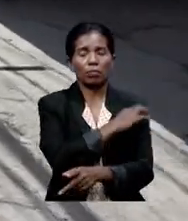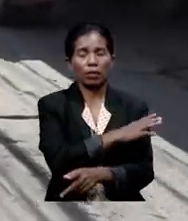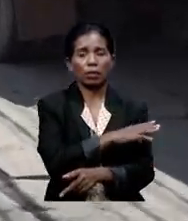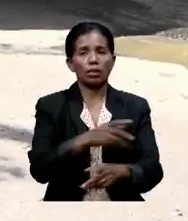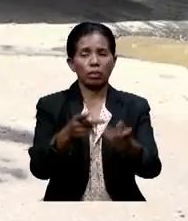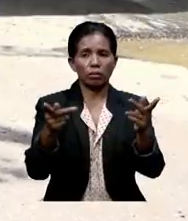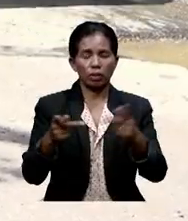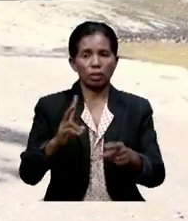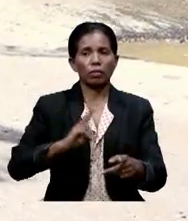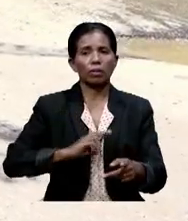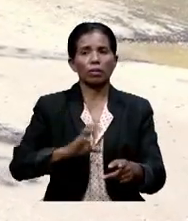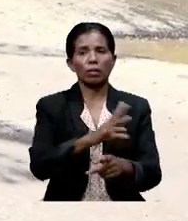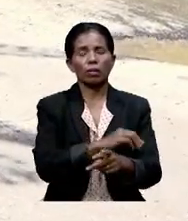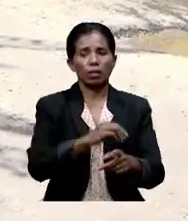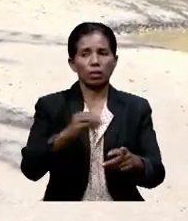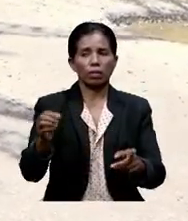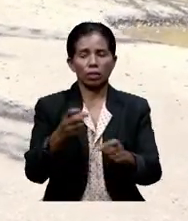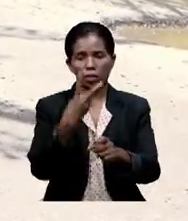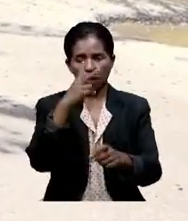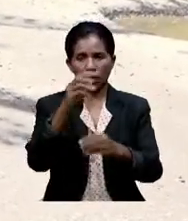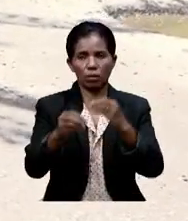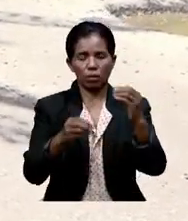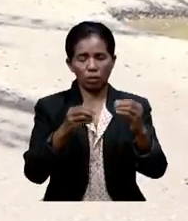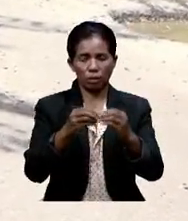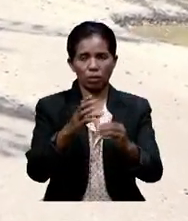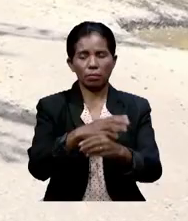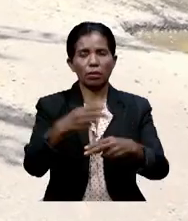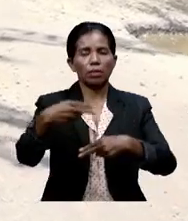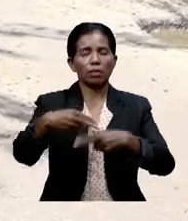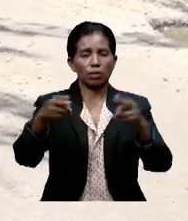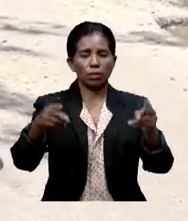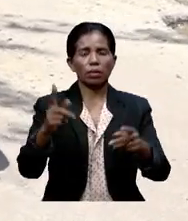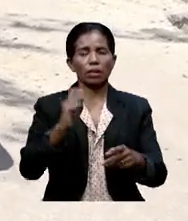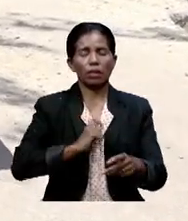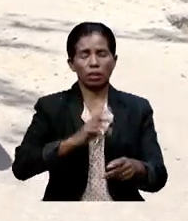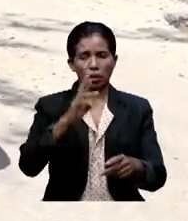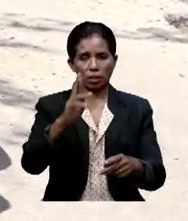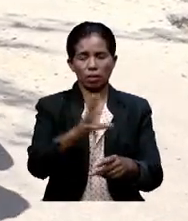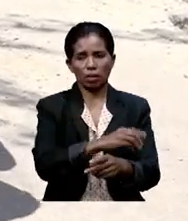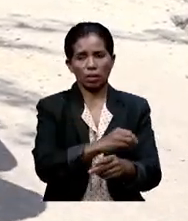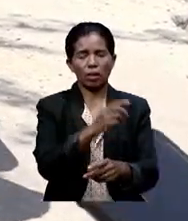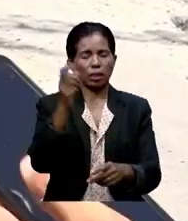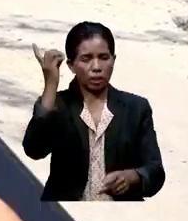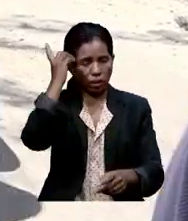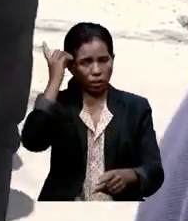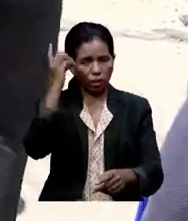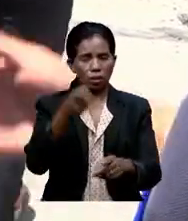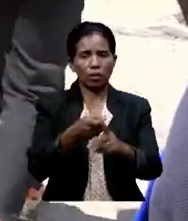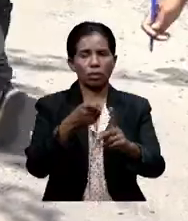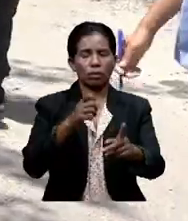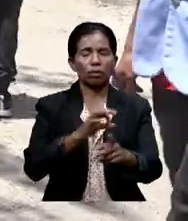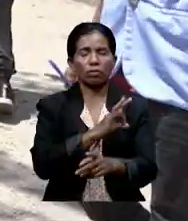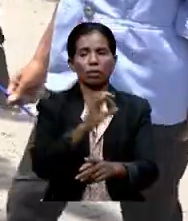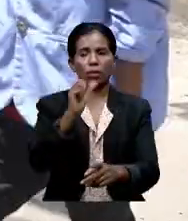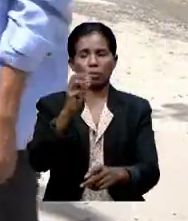e a Vila Verde no mos se halo busca ba contentor tolo e a Porto Tibar nebemos desconfia pertence ba farmácia